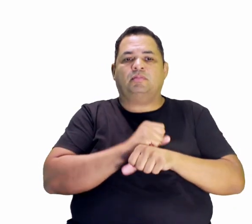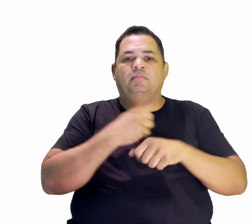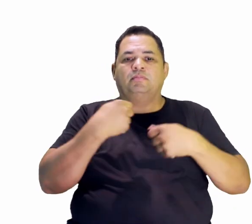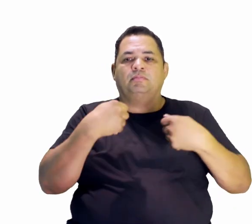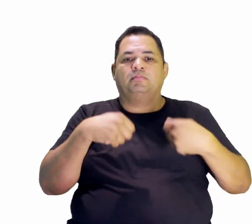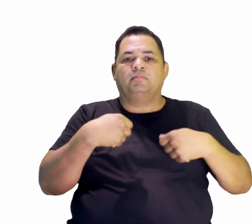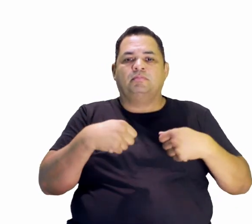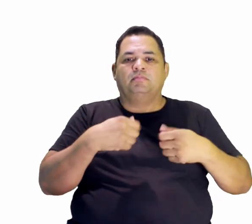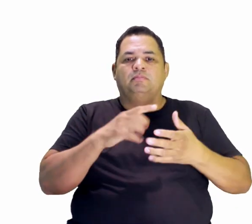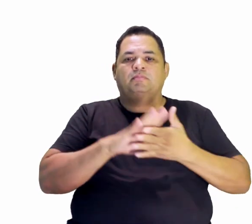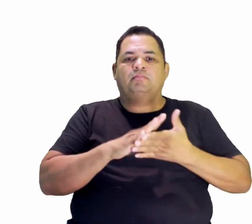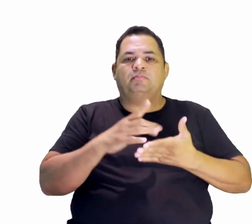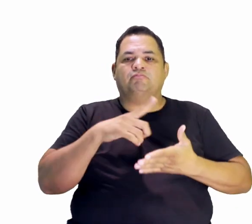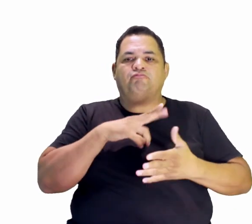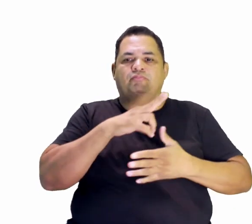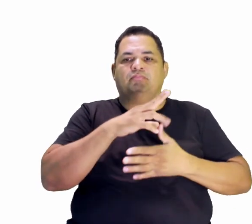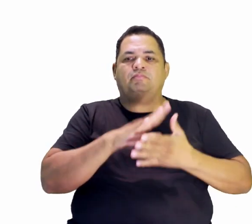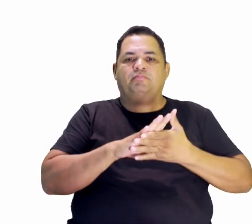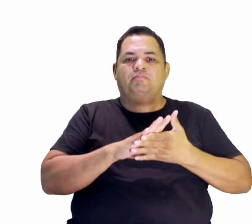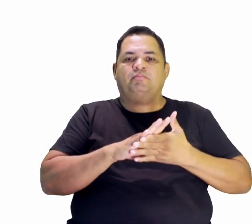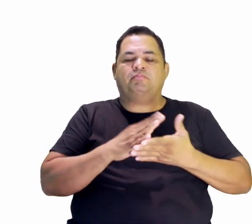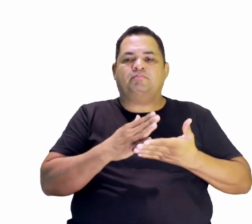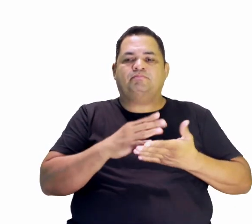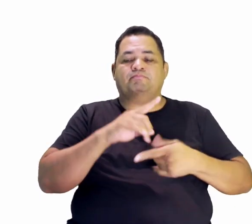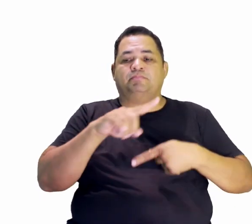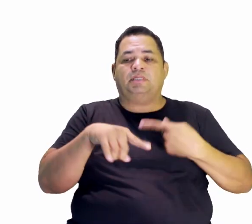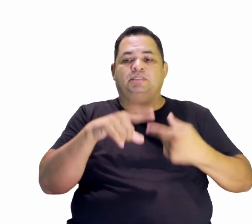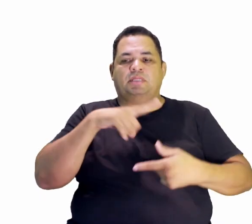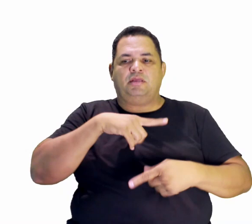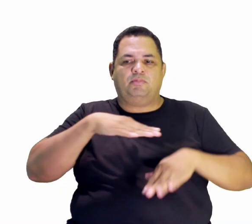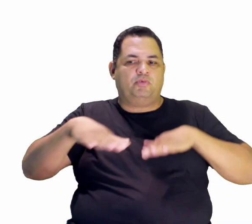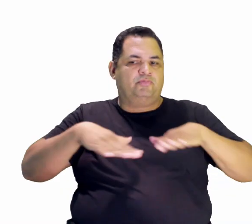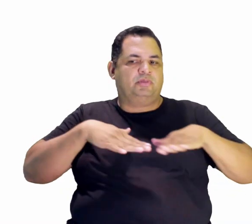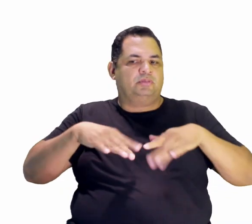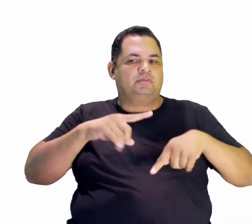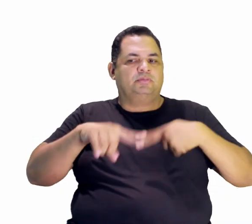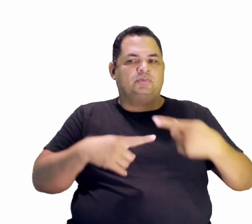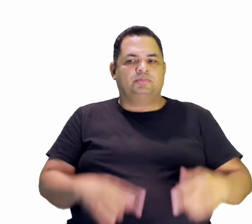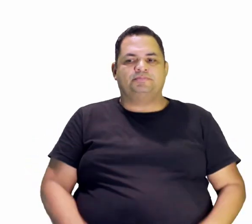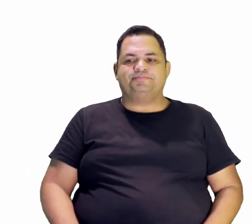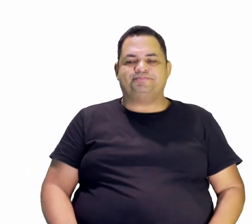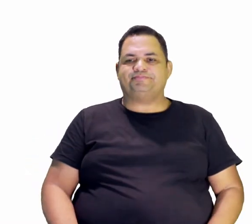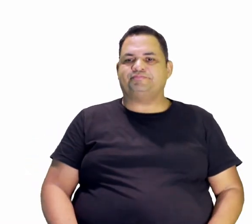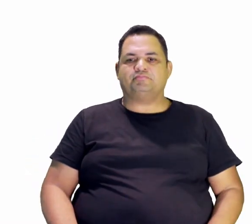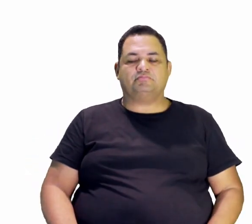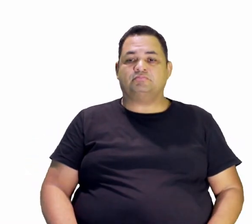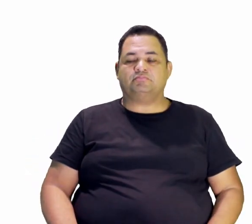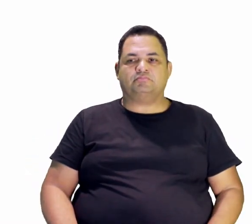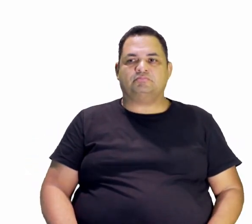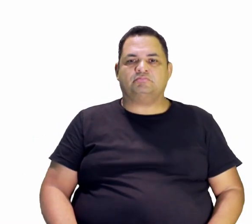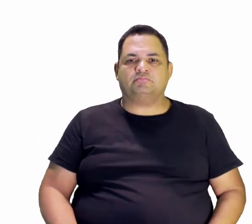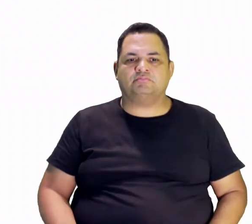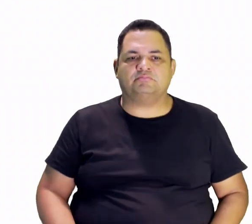é necessário a ação de uma força sobre ele para colocar ele em movimento. Senão ele não entra em